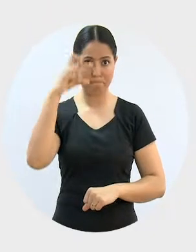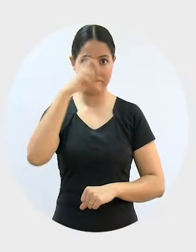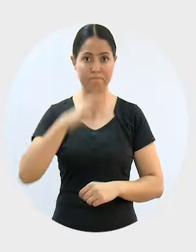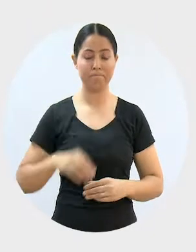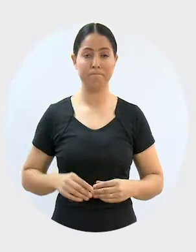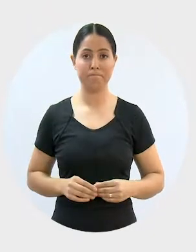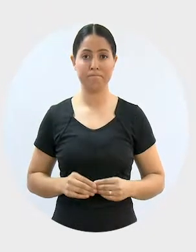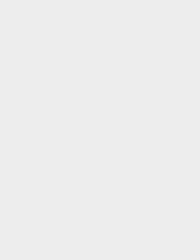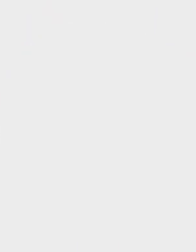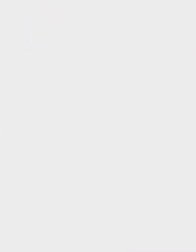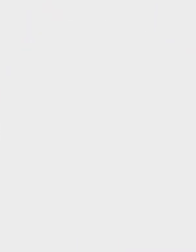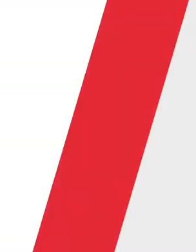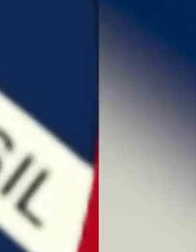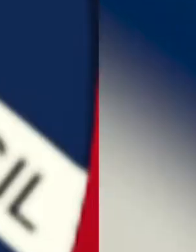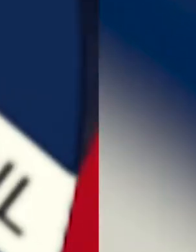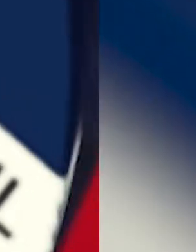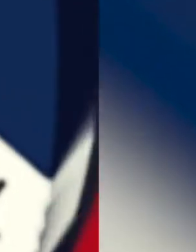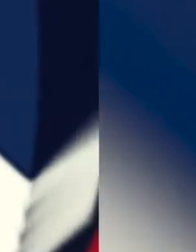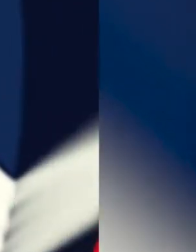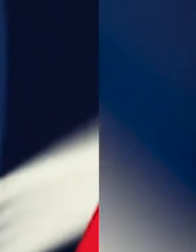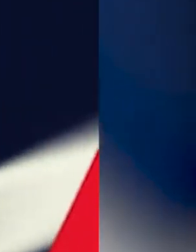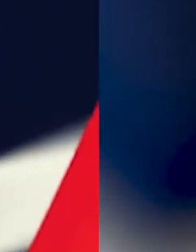que investiga o caso.